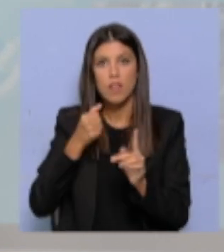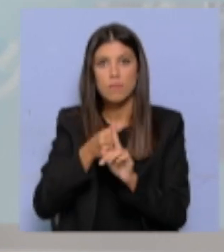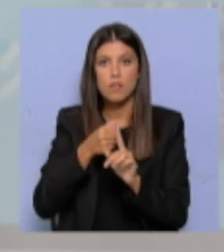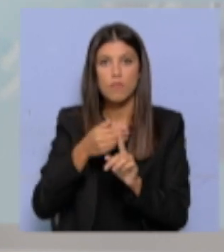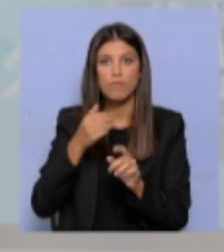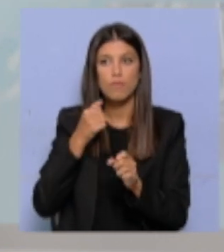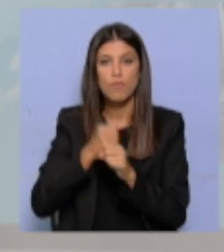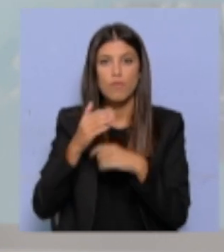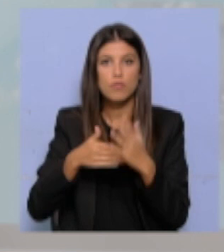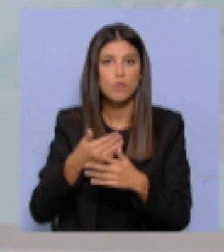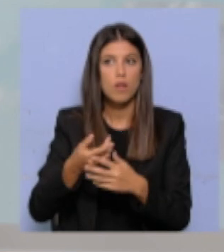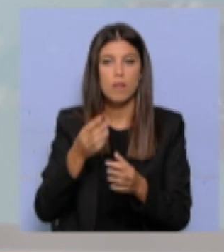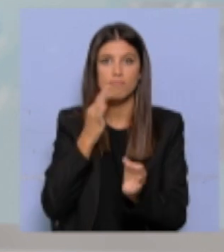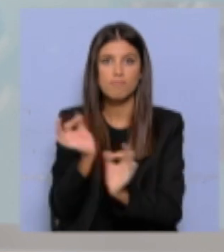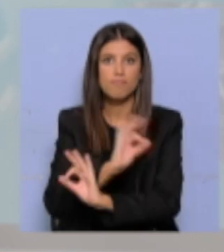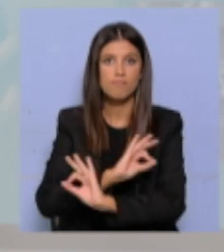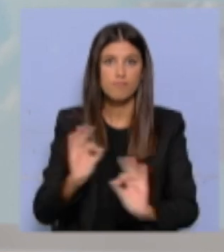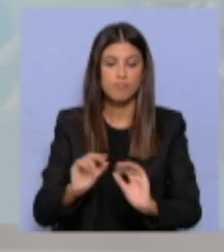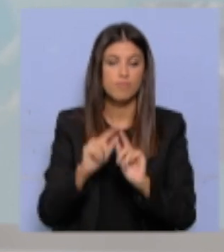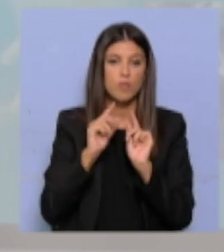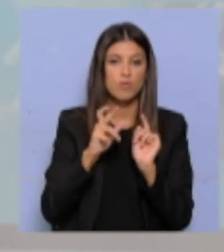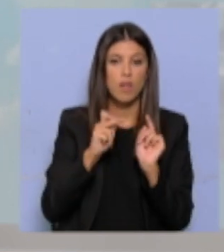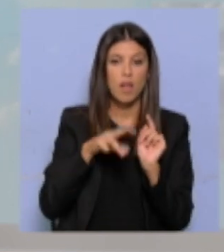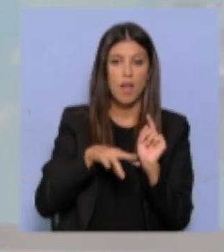E os Animag trabalham